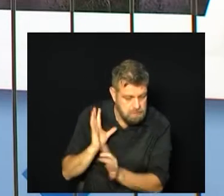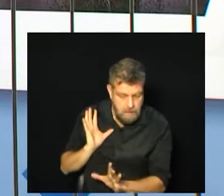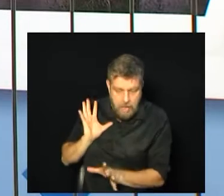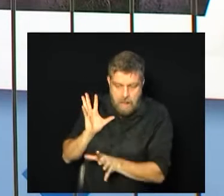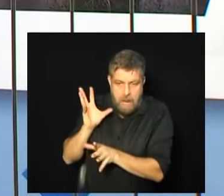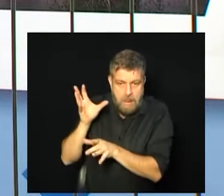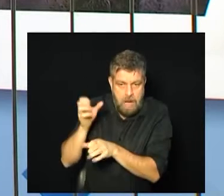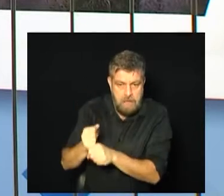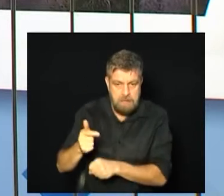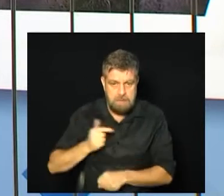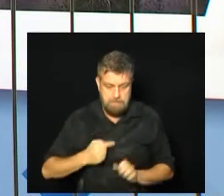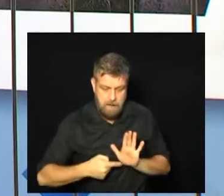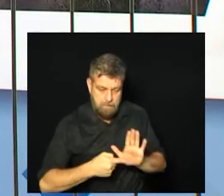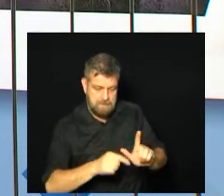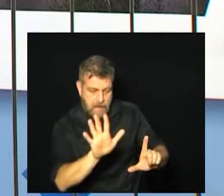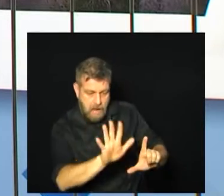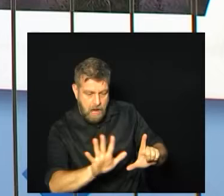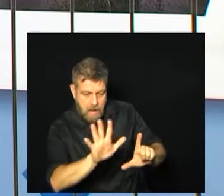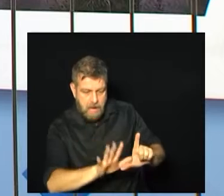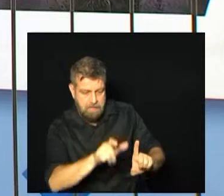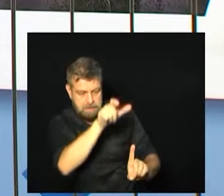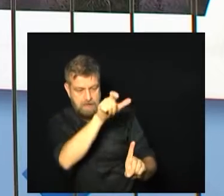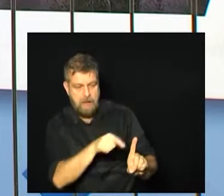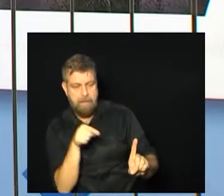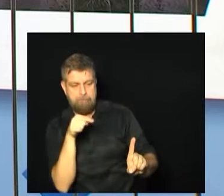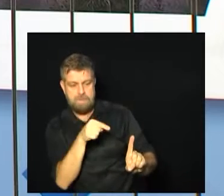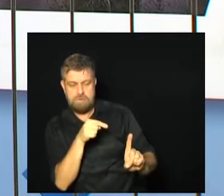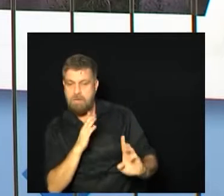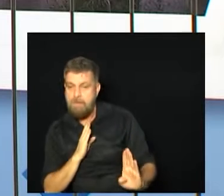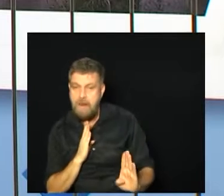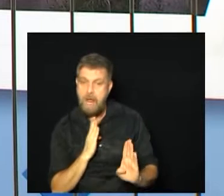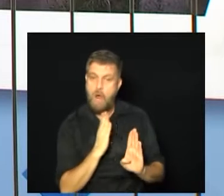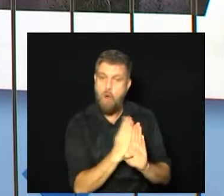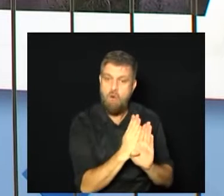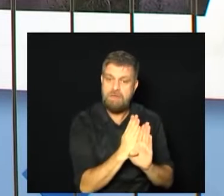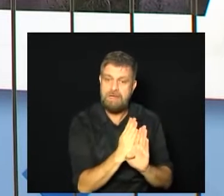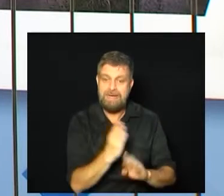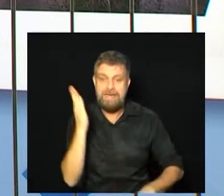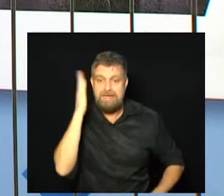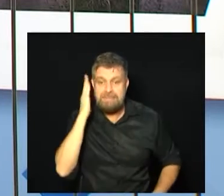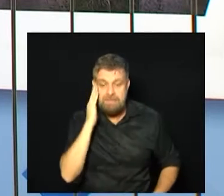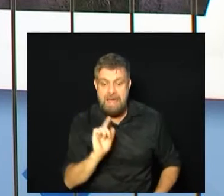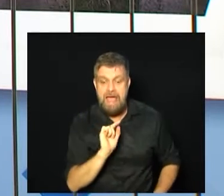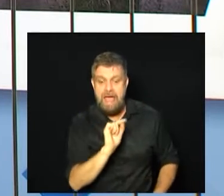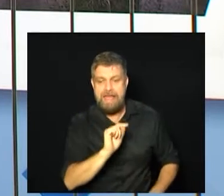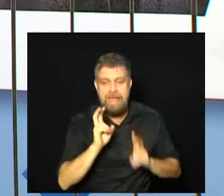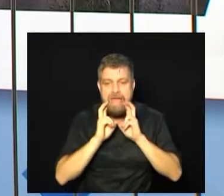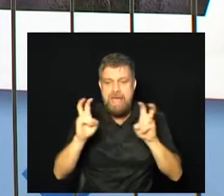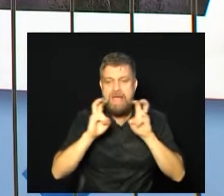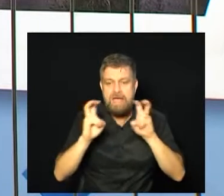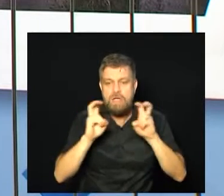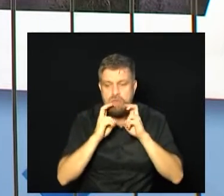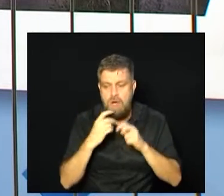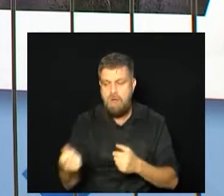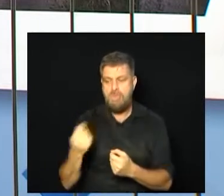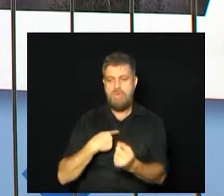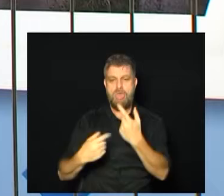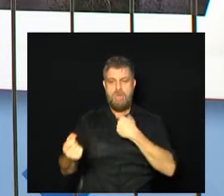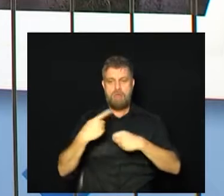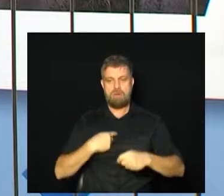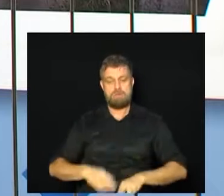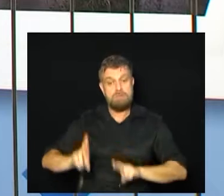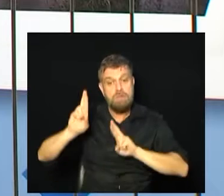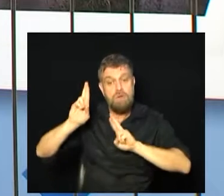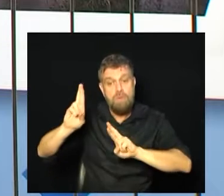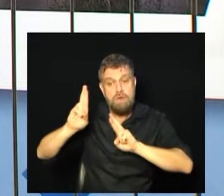ter o maior número de imagens possíveis e ângulos possíveis para a gente identificar os autores. E eu espero que